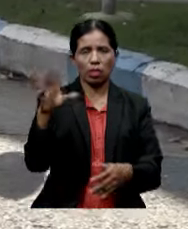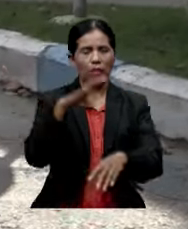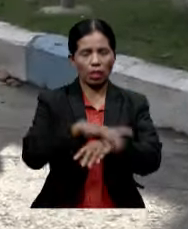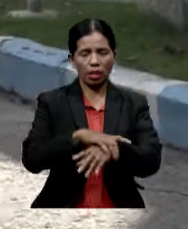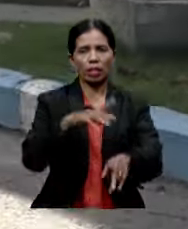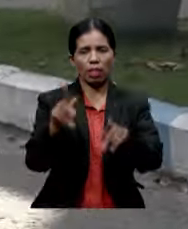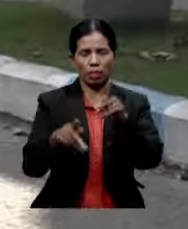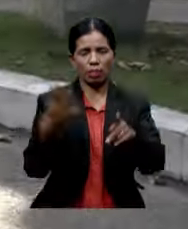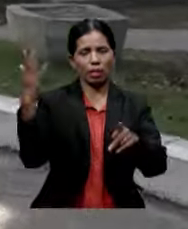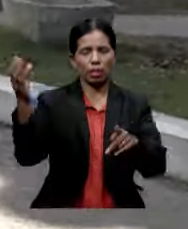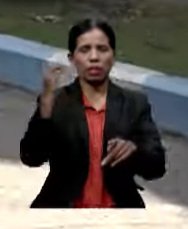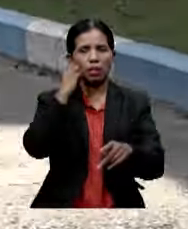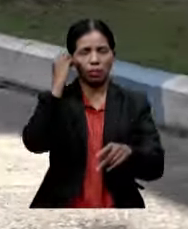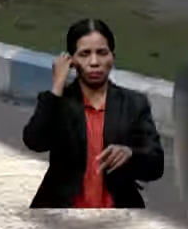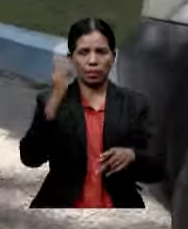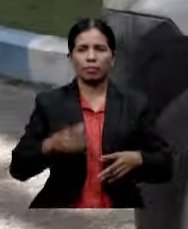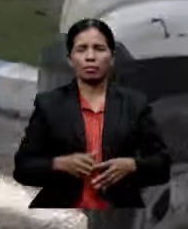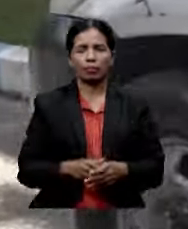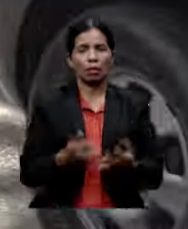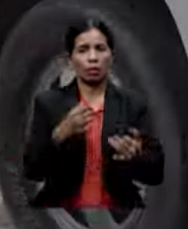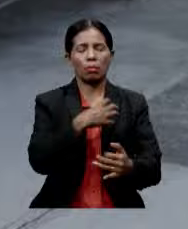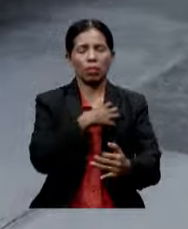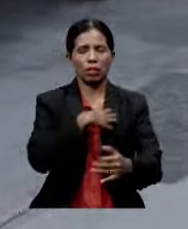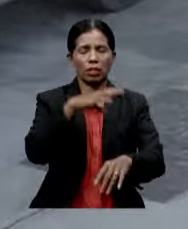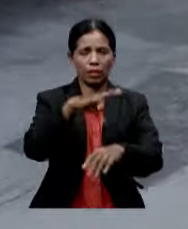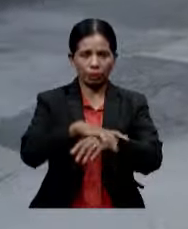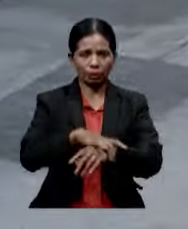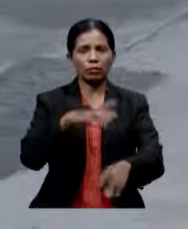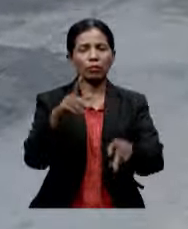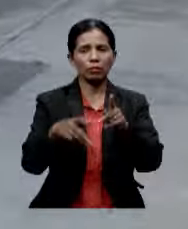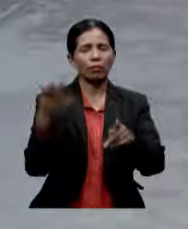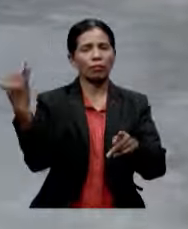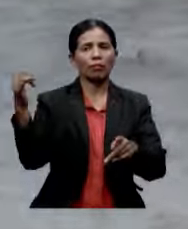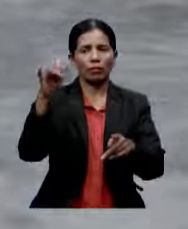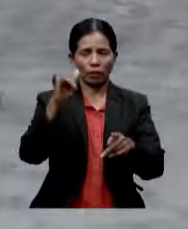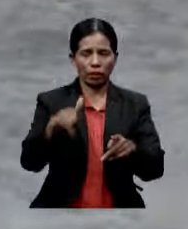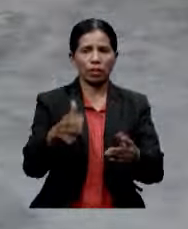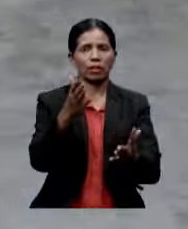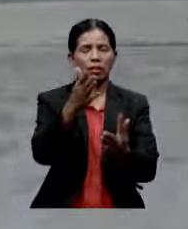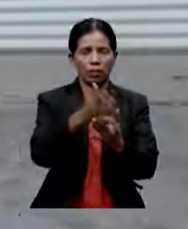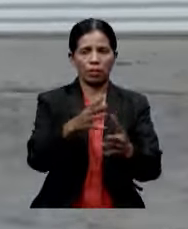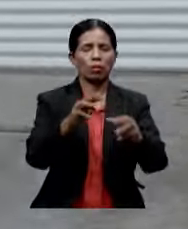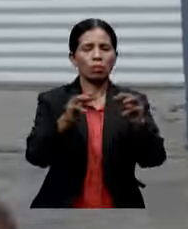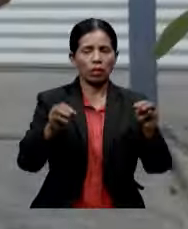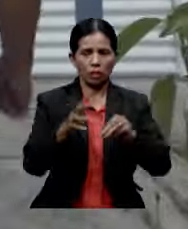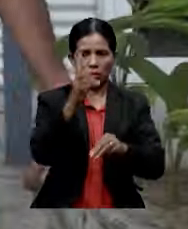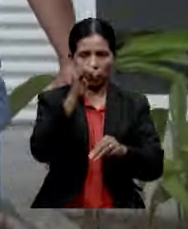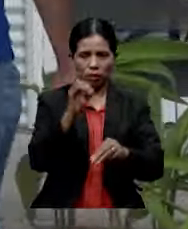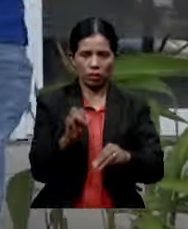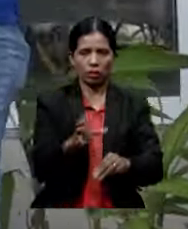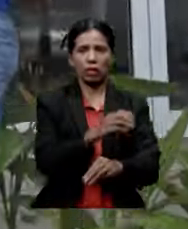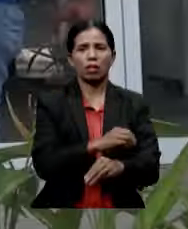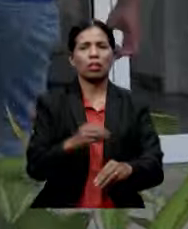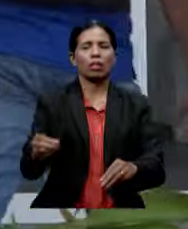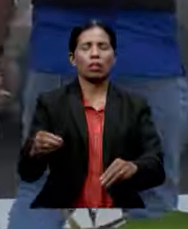minha residência Mascarinhas. Dada um penitele detém ela suspeito e a cela comando penitele município de Li durante horas hito